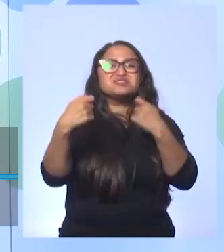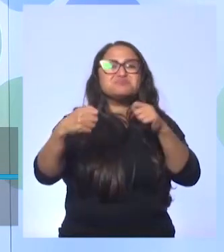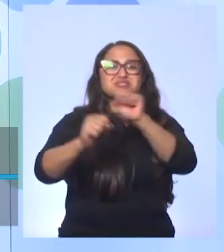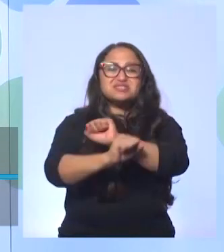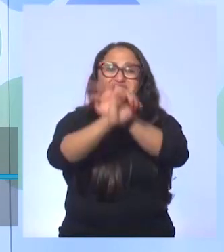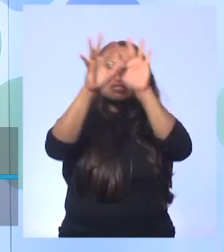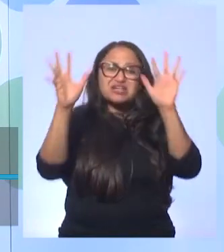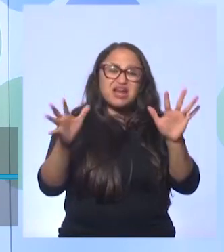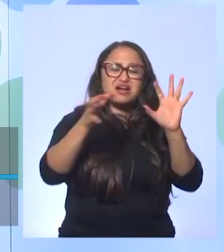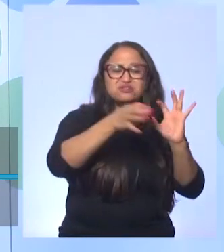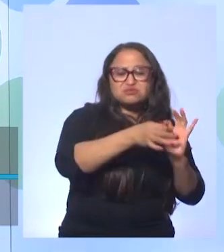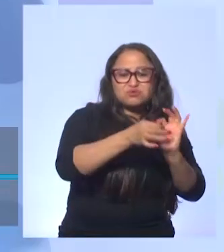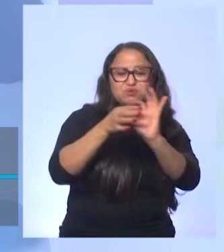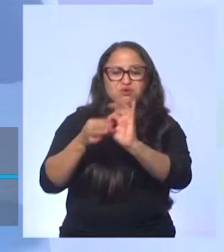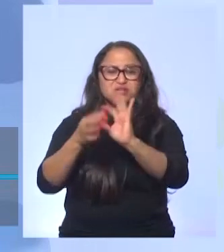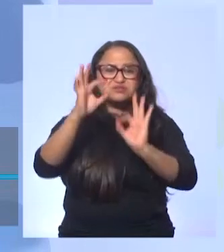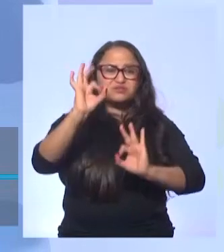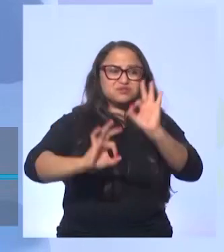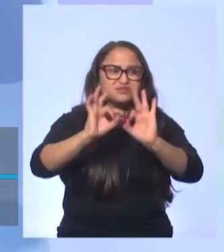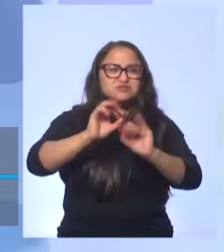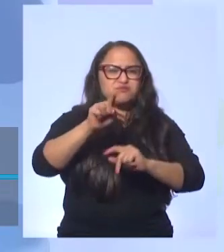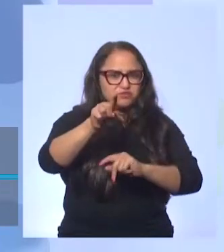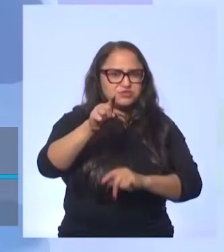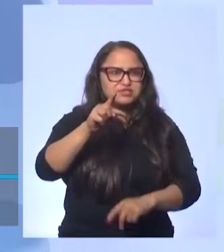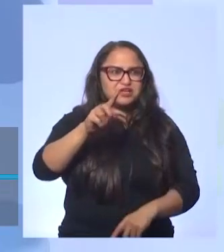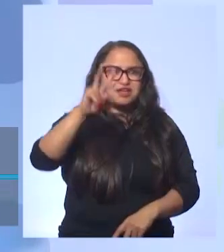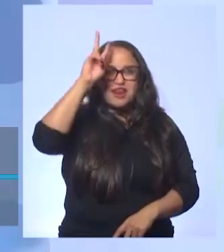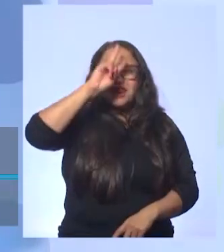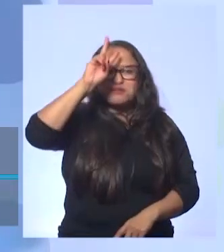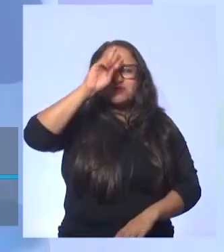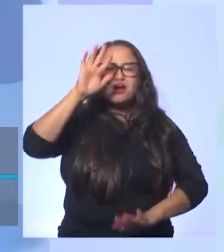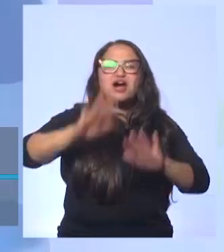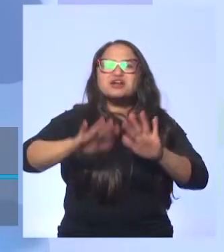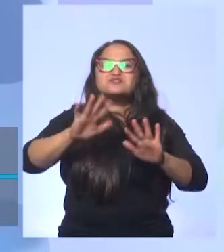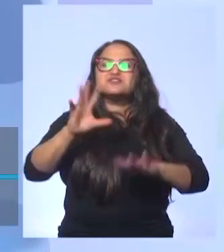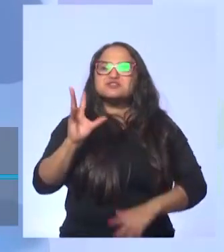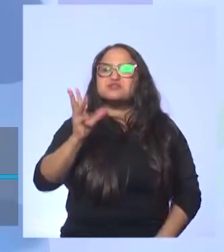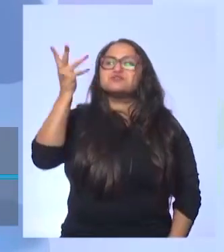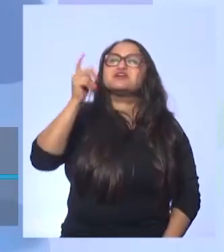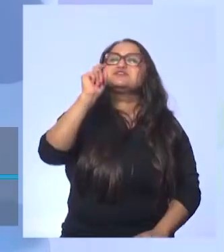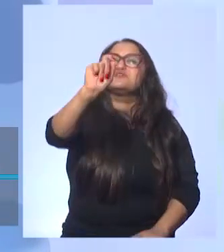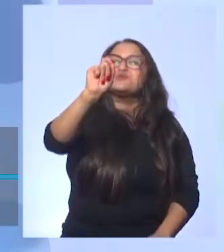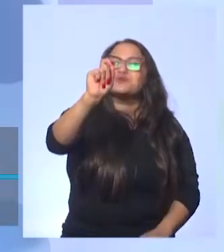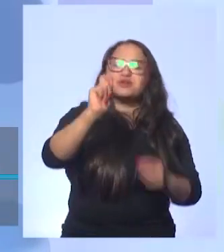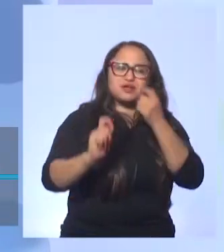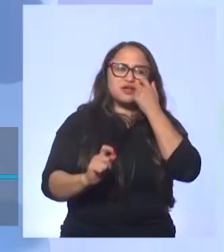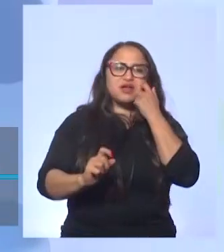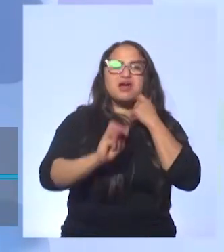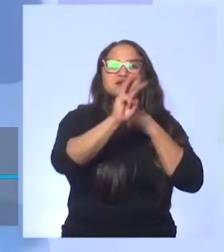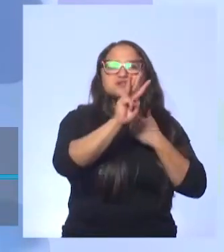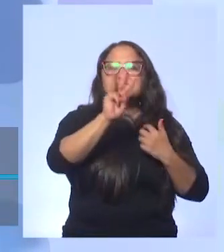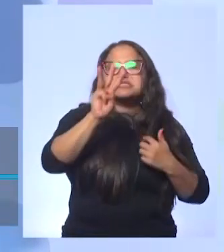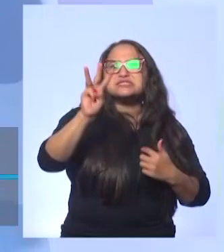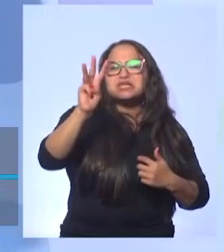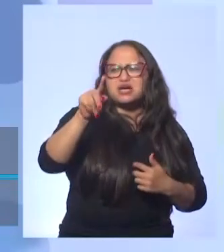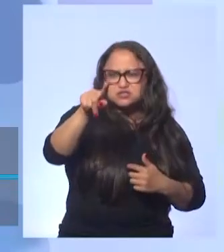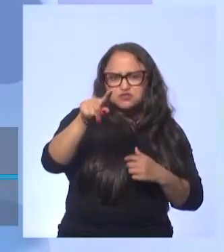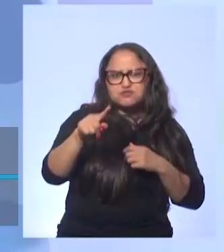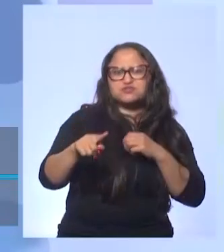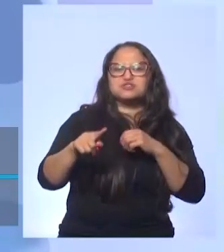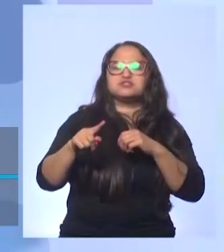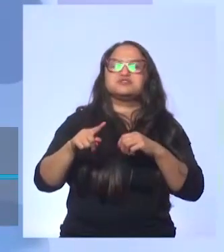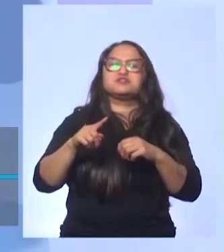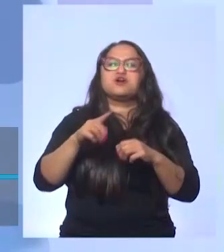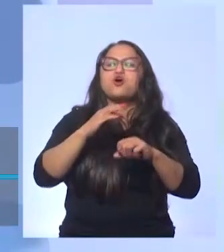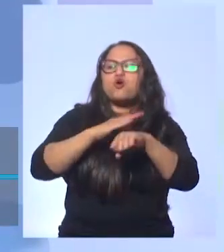coeso e organizado. E você me lembrou agora que às vezes acontecem, né, nesses sites aí que vocês conversam, então